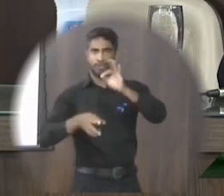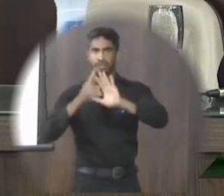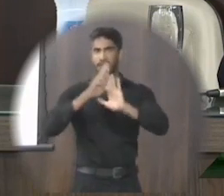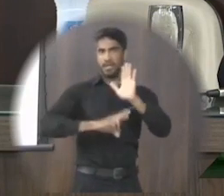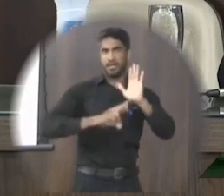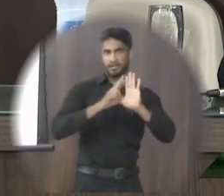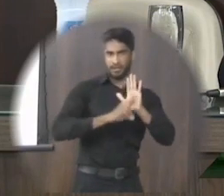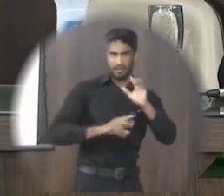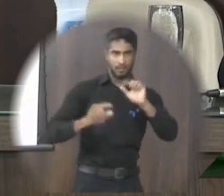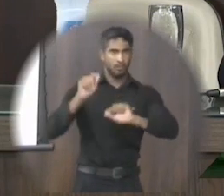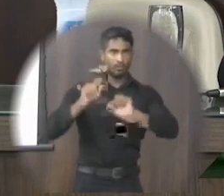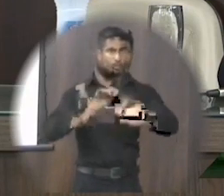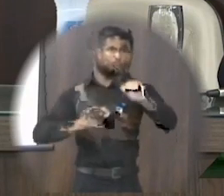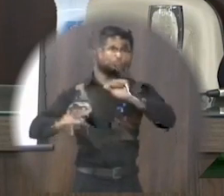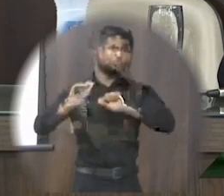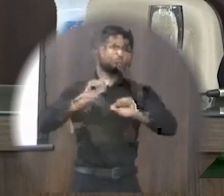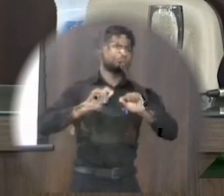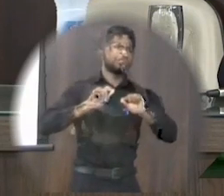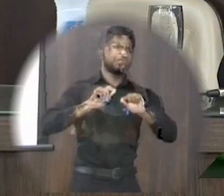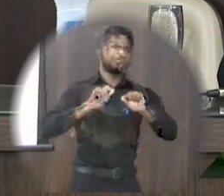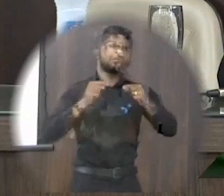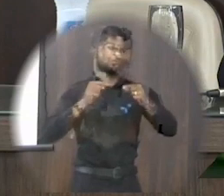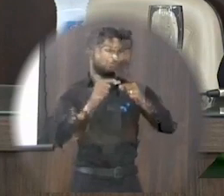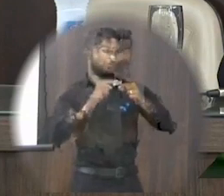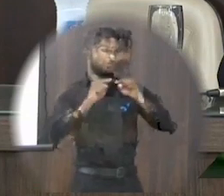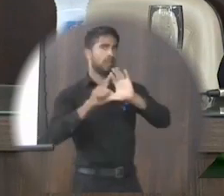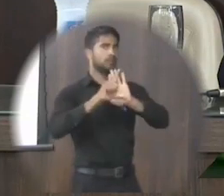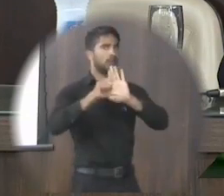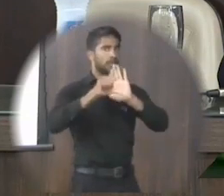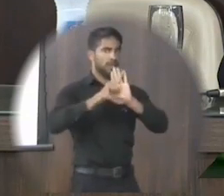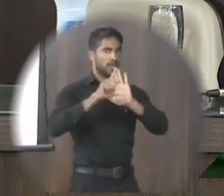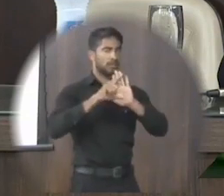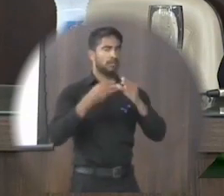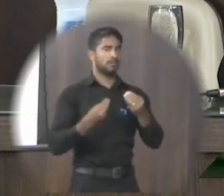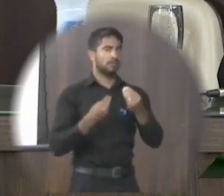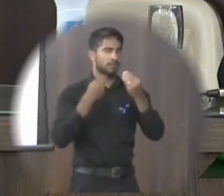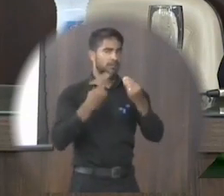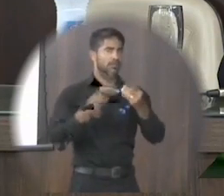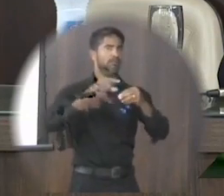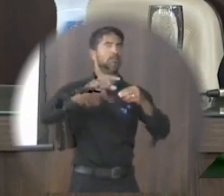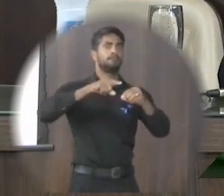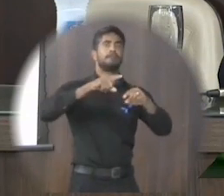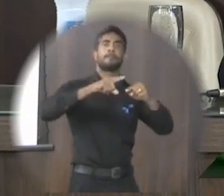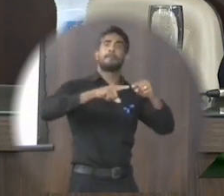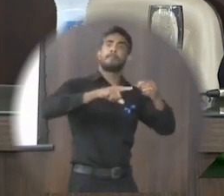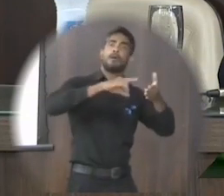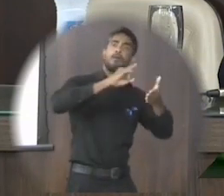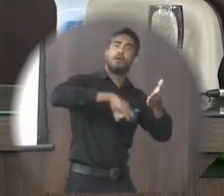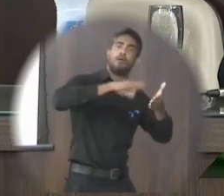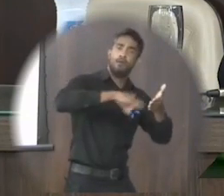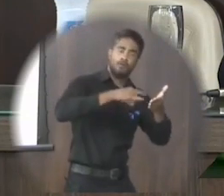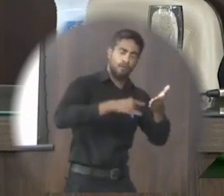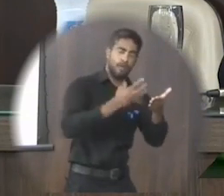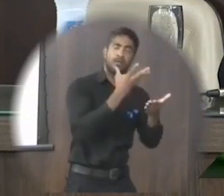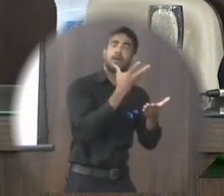e Redação, a fim de que, segundo a técnica legislativa, seja dada à matéria a forma